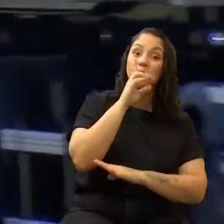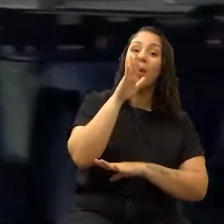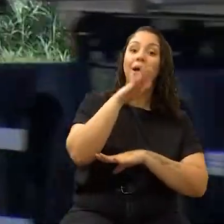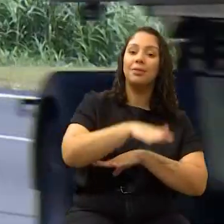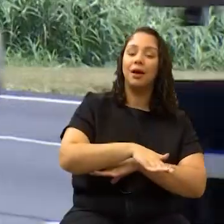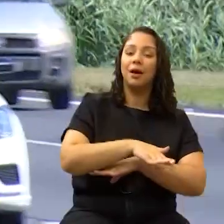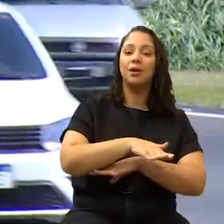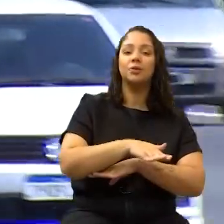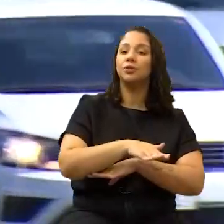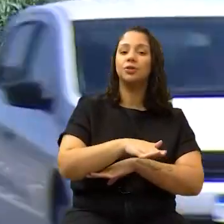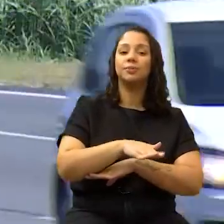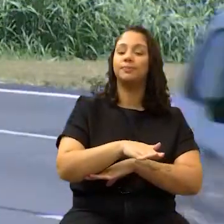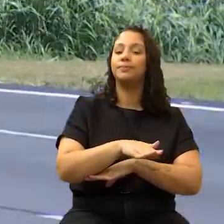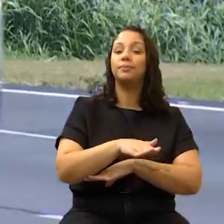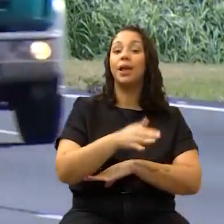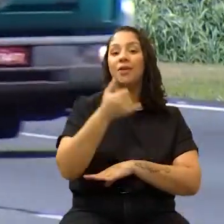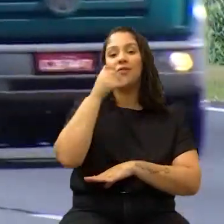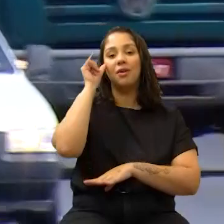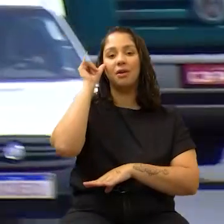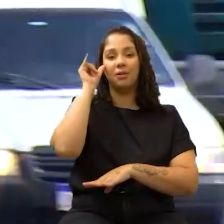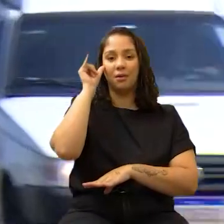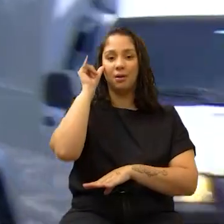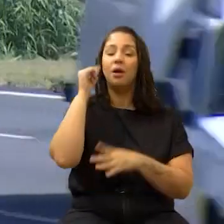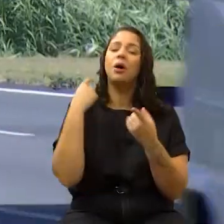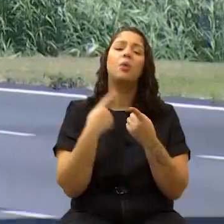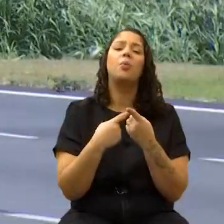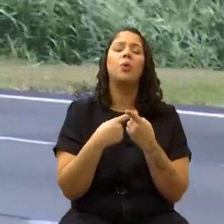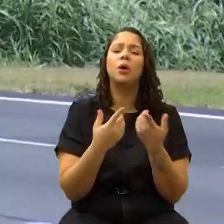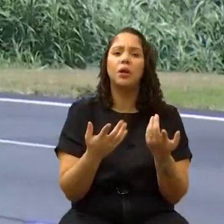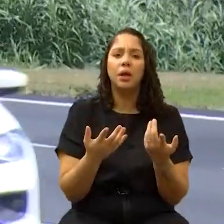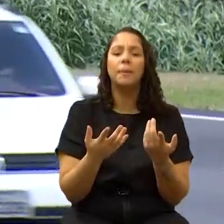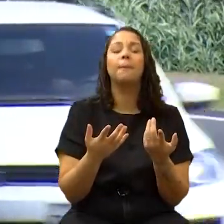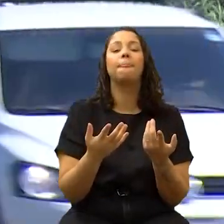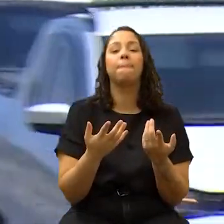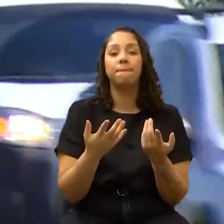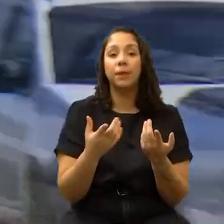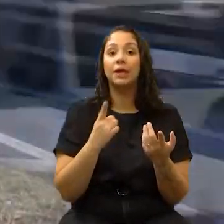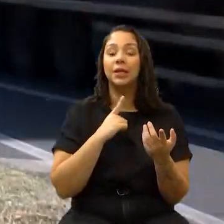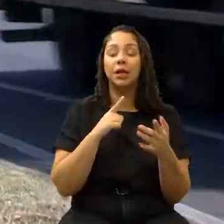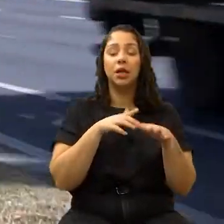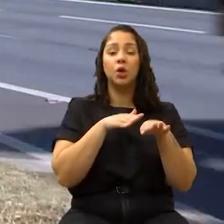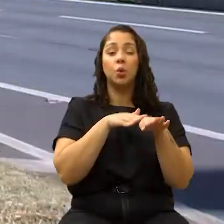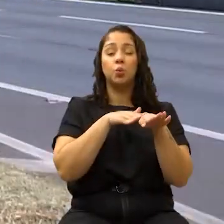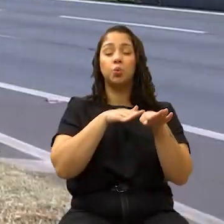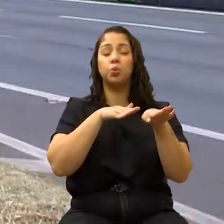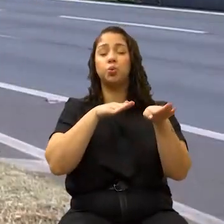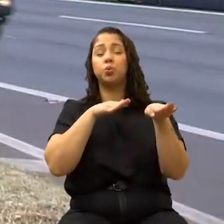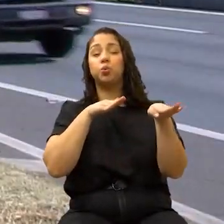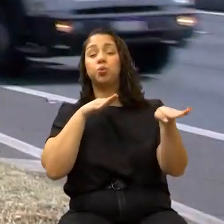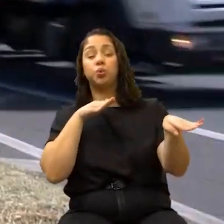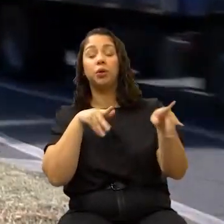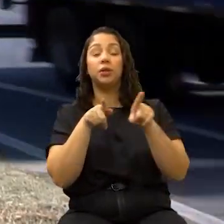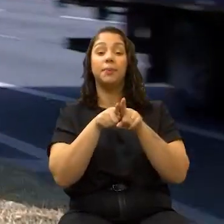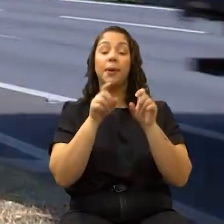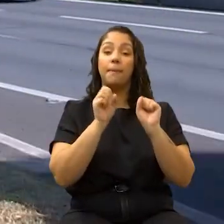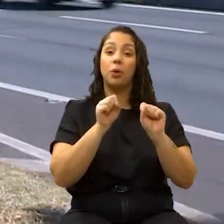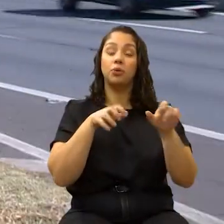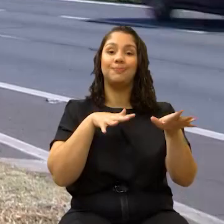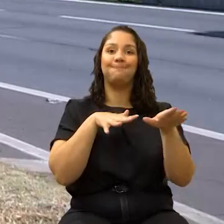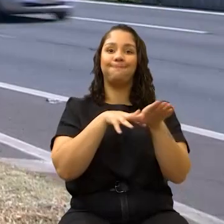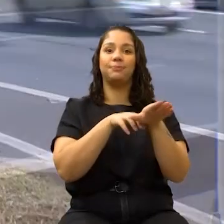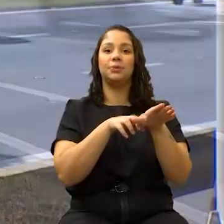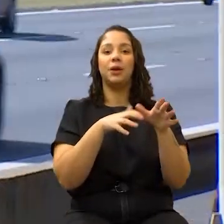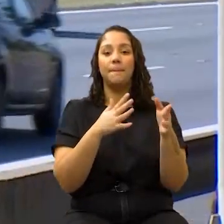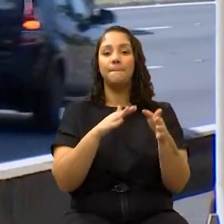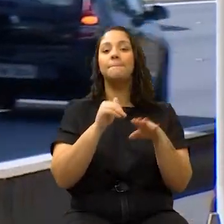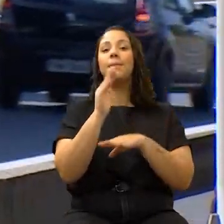gente recomenda que as pessoas evitem. Por quê? Devido a esse excesso de veículo no trecho, aumenta o risco de